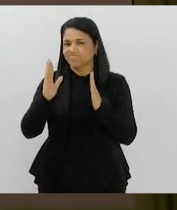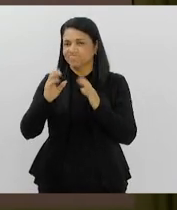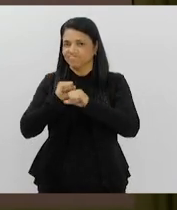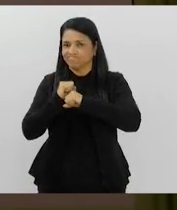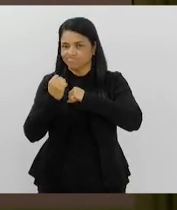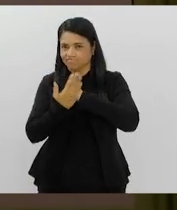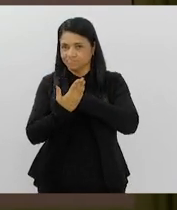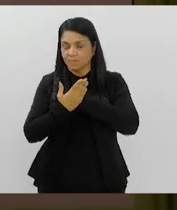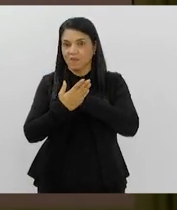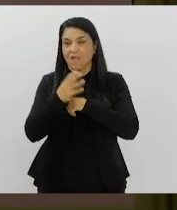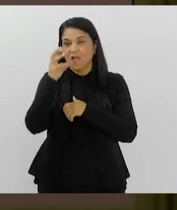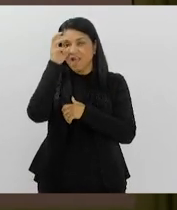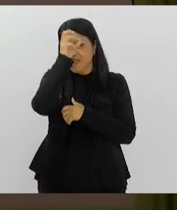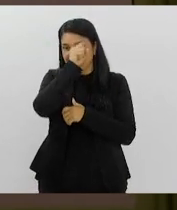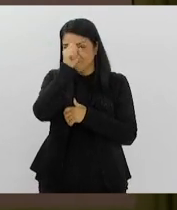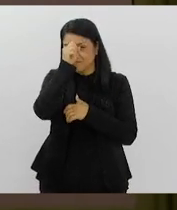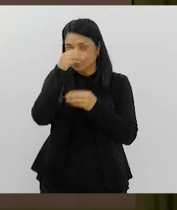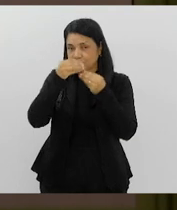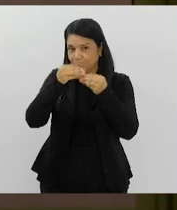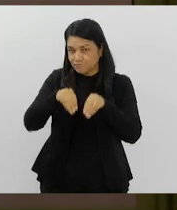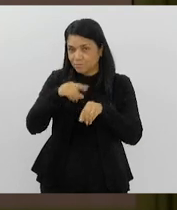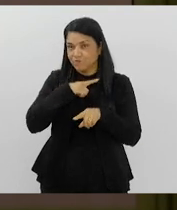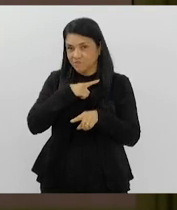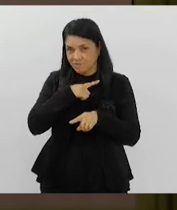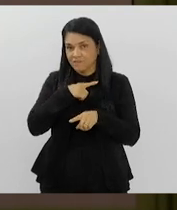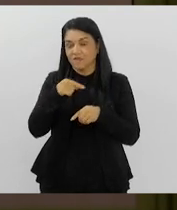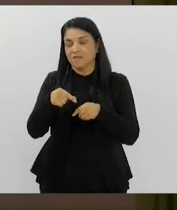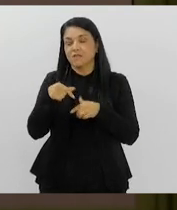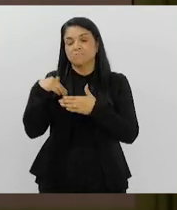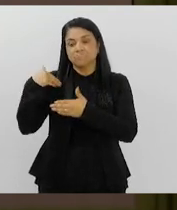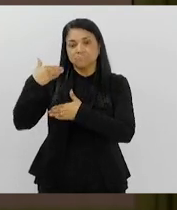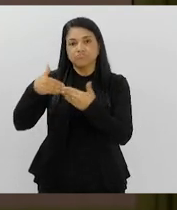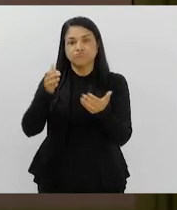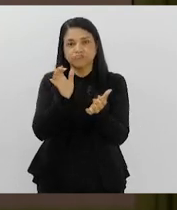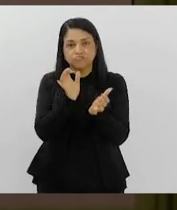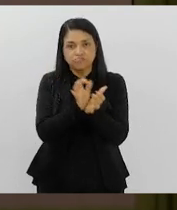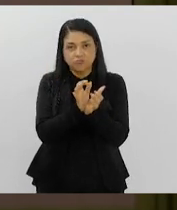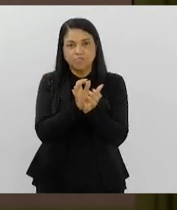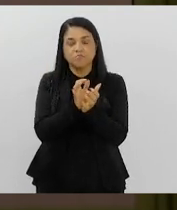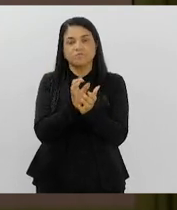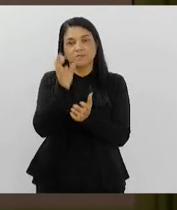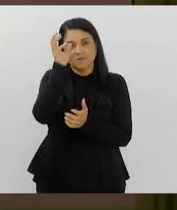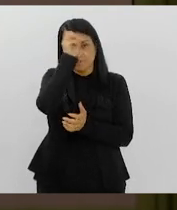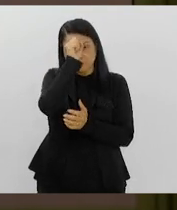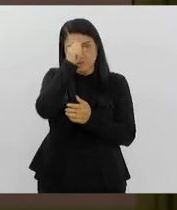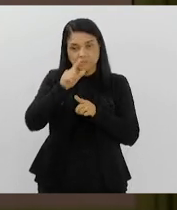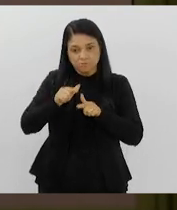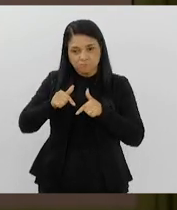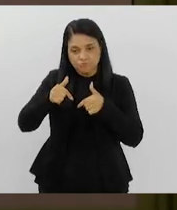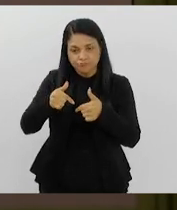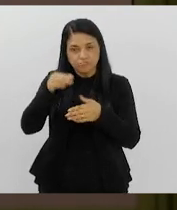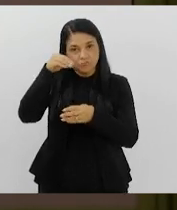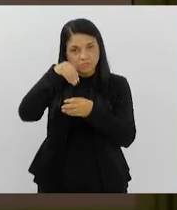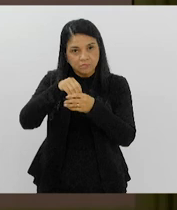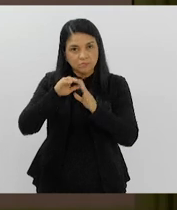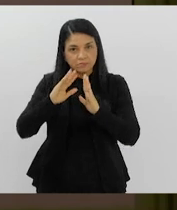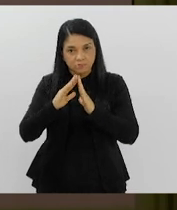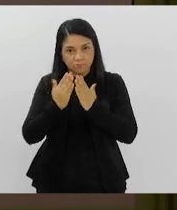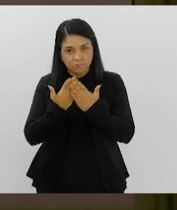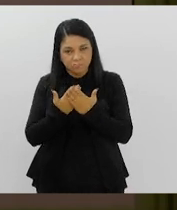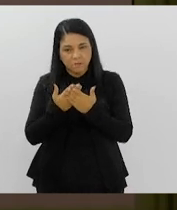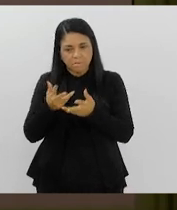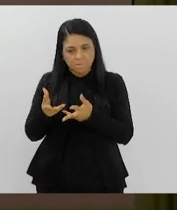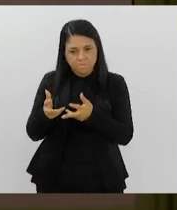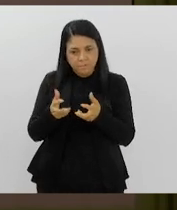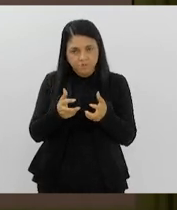quando a nossa equipe de recomposição de aprendizagens foi atuar dentro das nossas escolas, nós identificamos que, muito